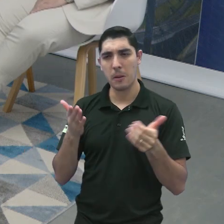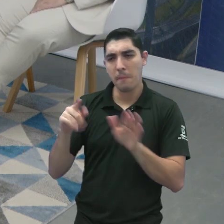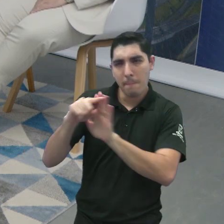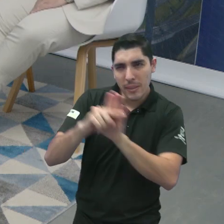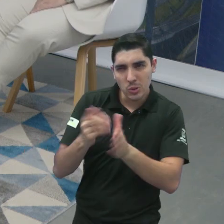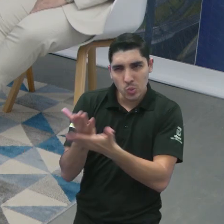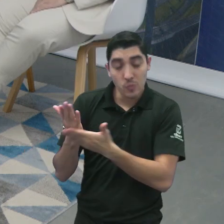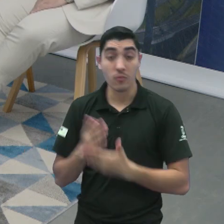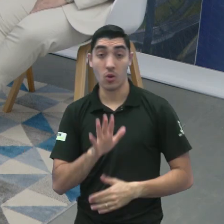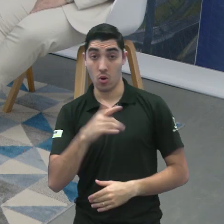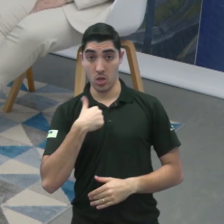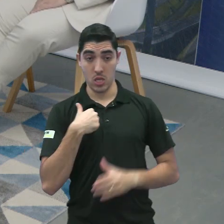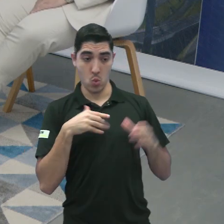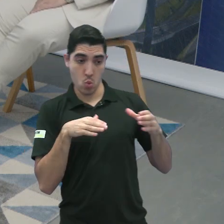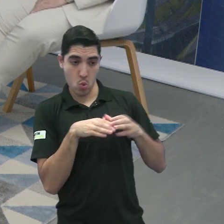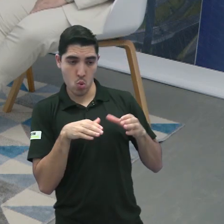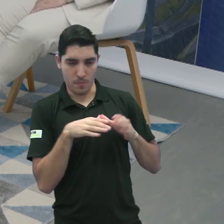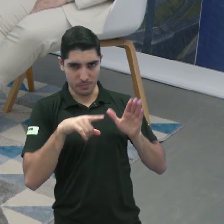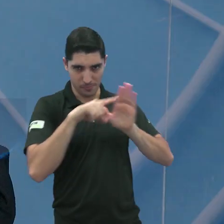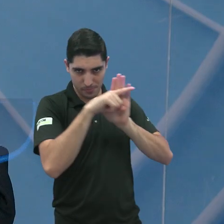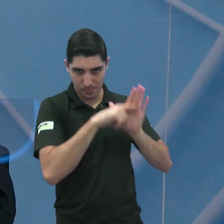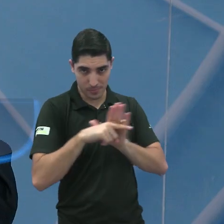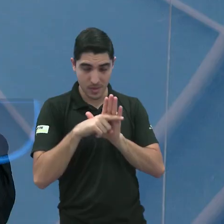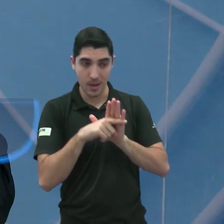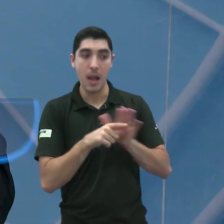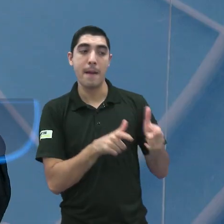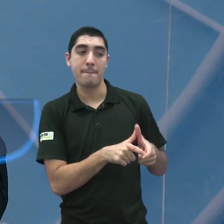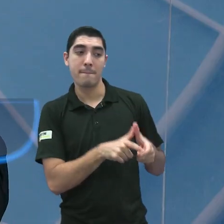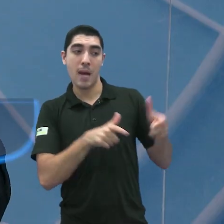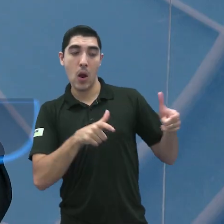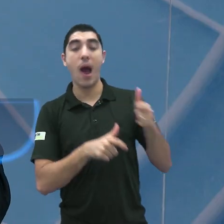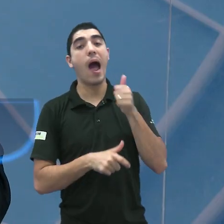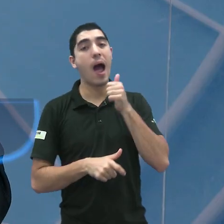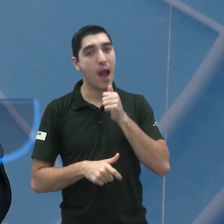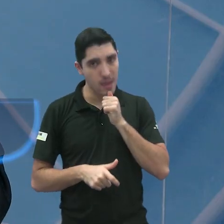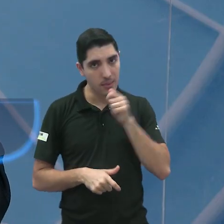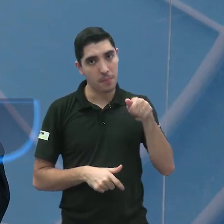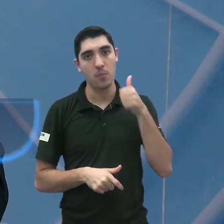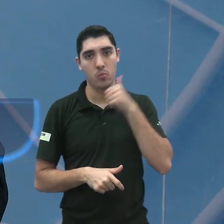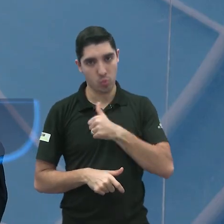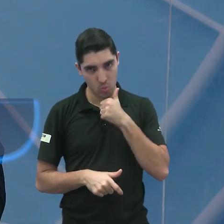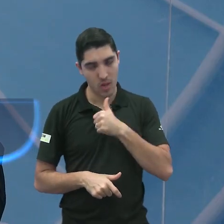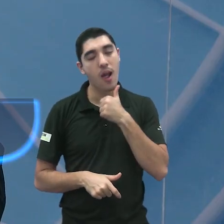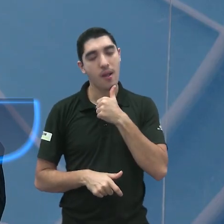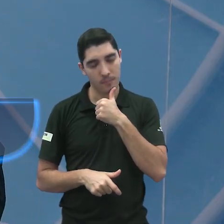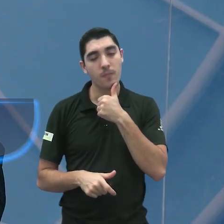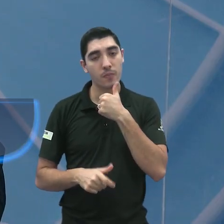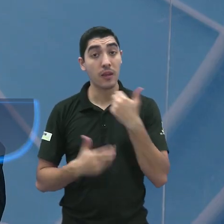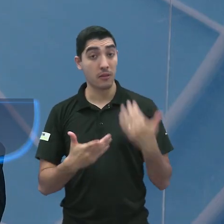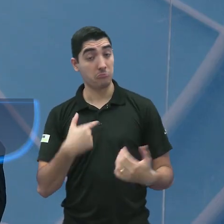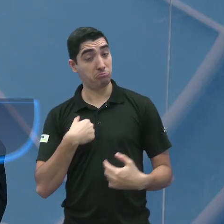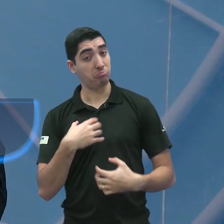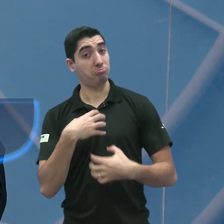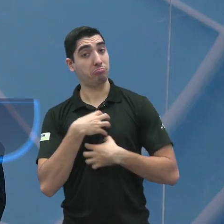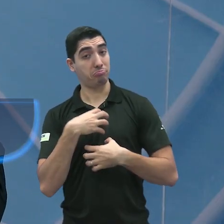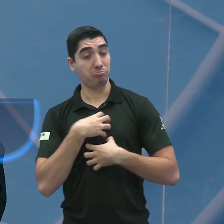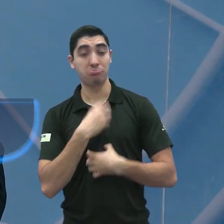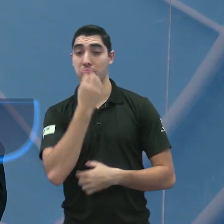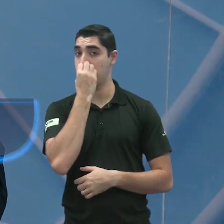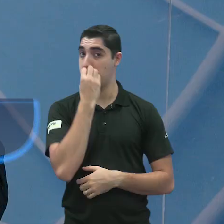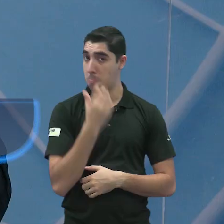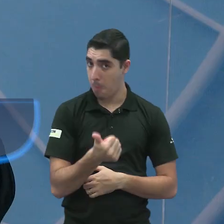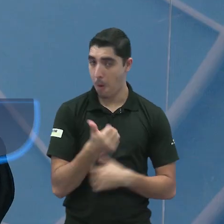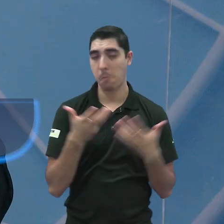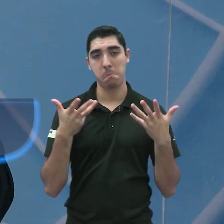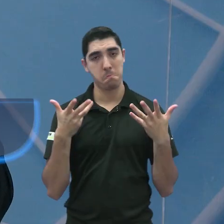Hoje o meu grupo de pesquisa é formado, em sua maioria, por mulheres. Então, isso para mim